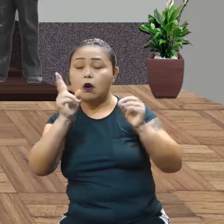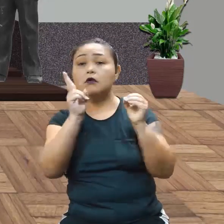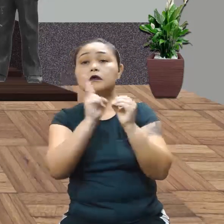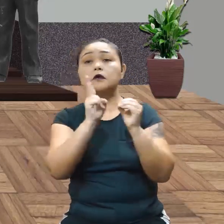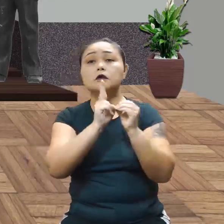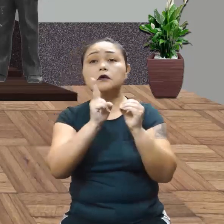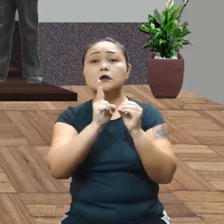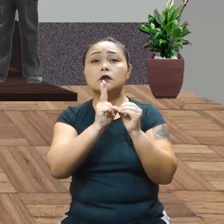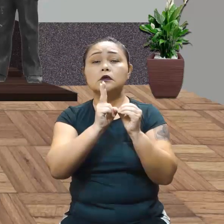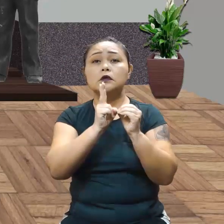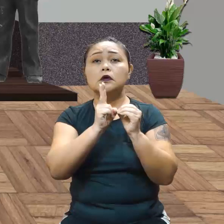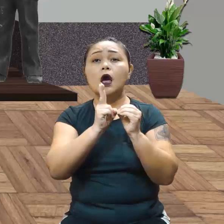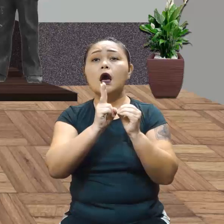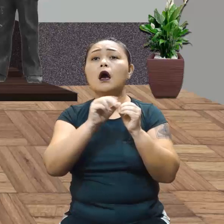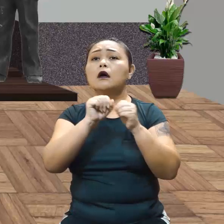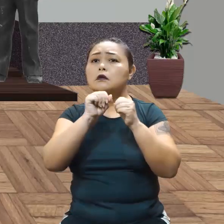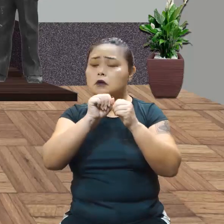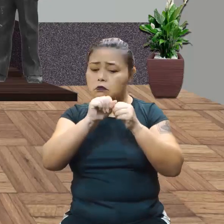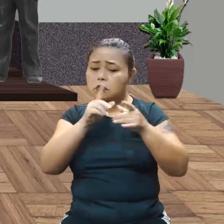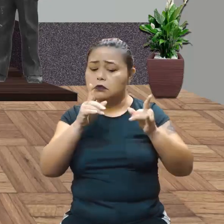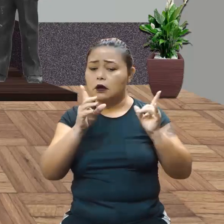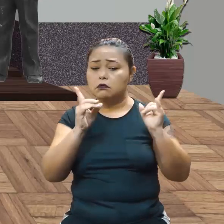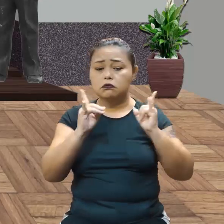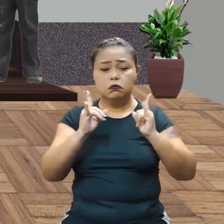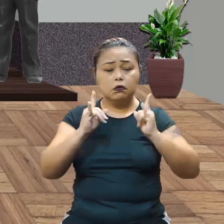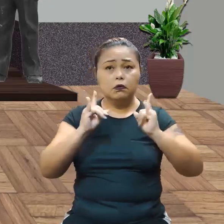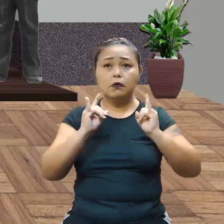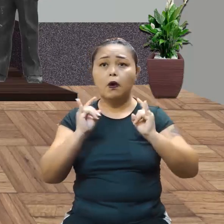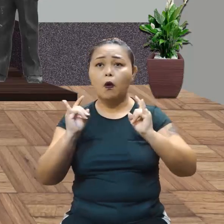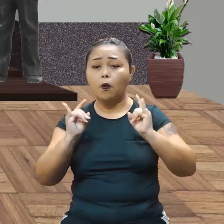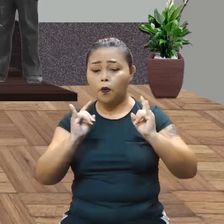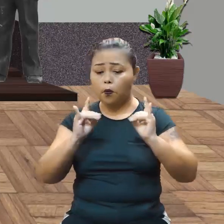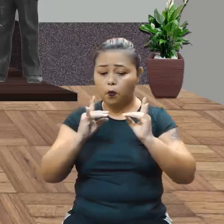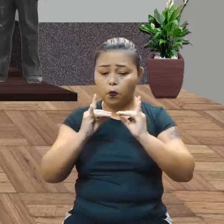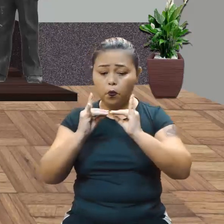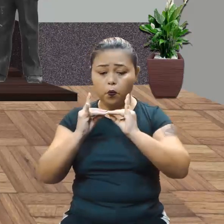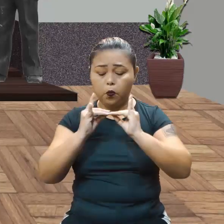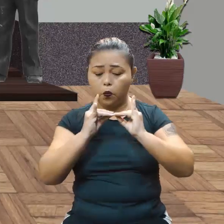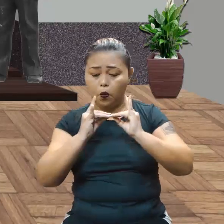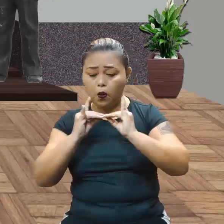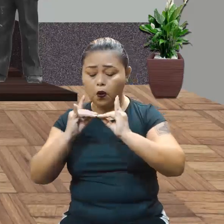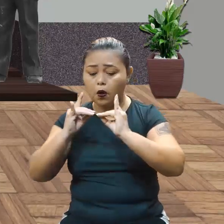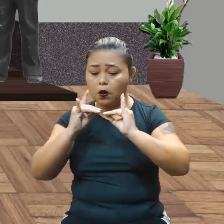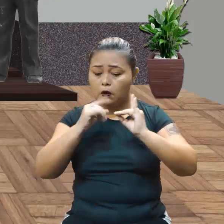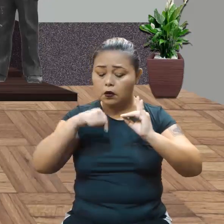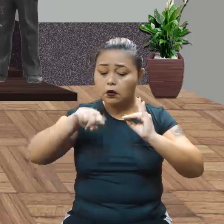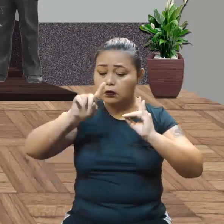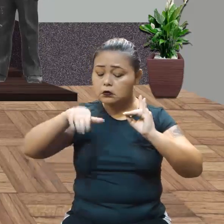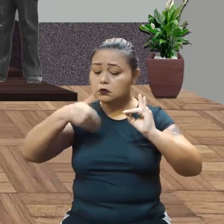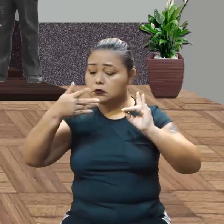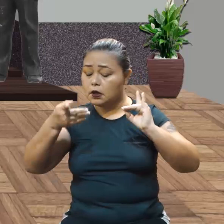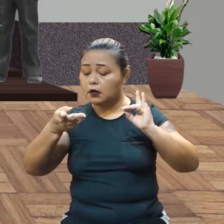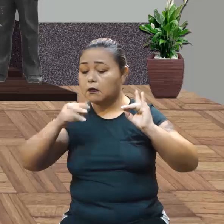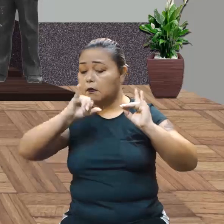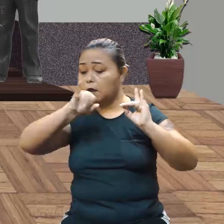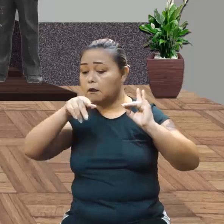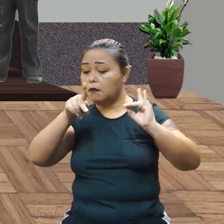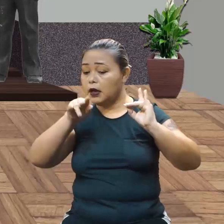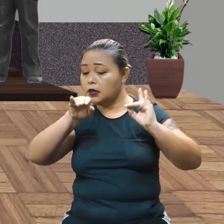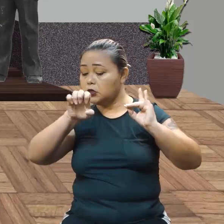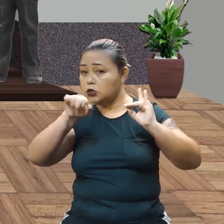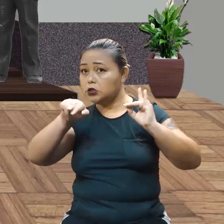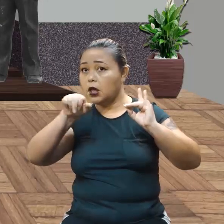indígenas. Inclusive, em seu funeral, havia um ritual de pagelância fora de sua